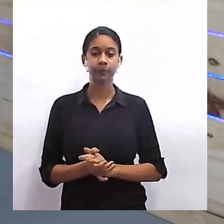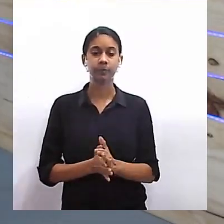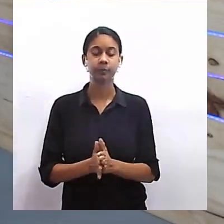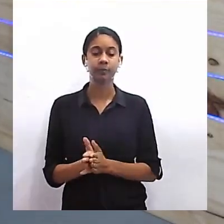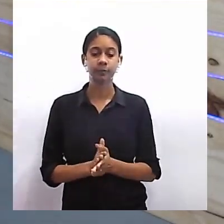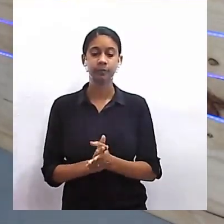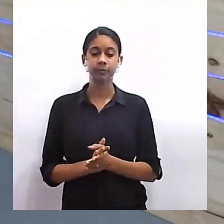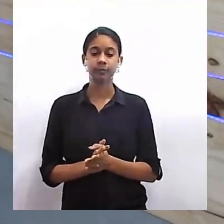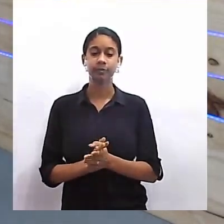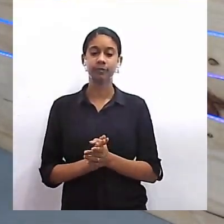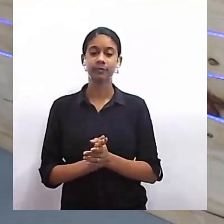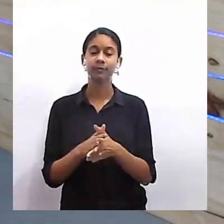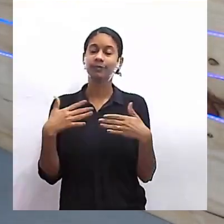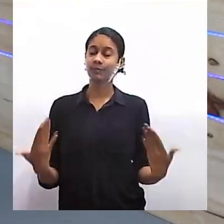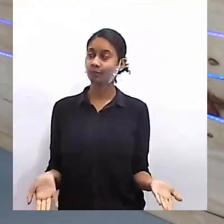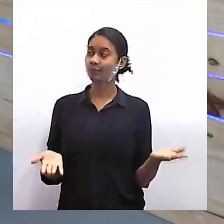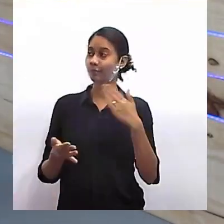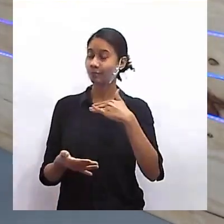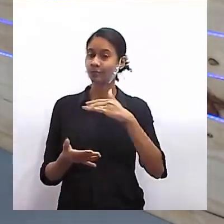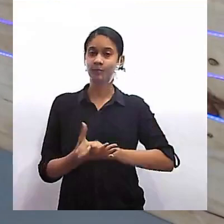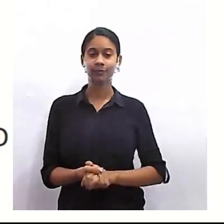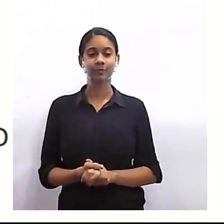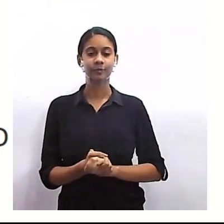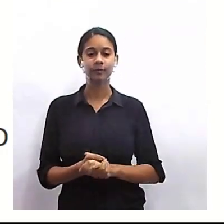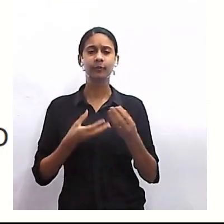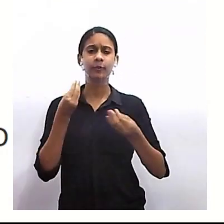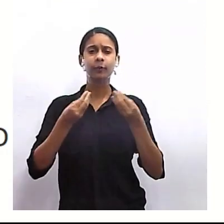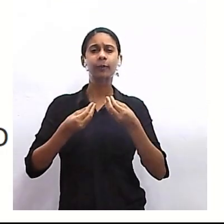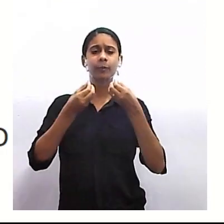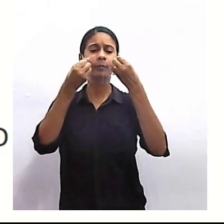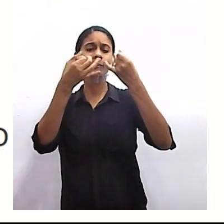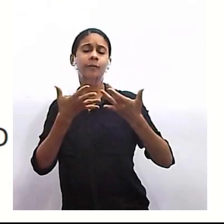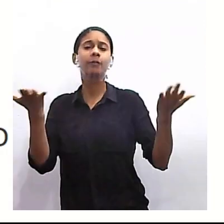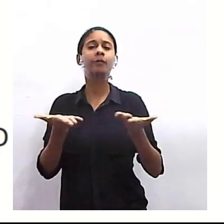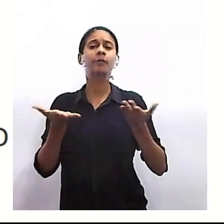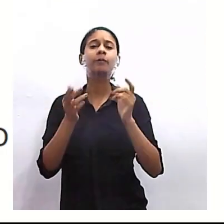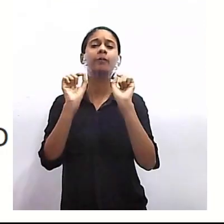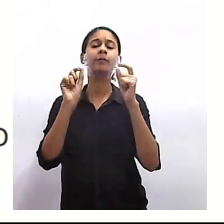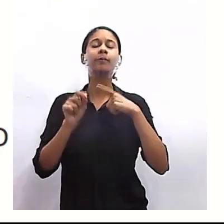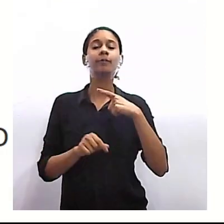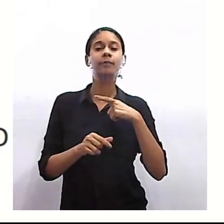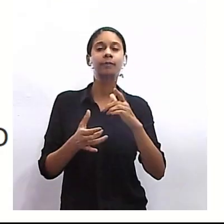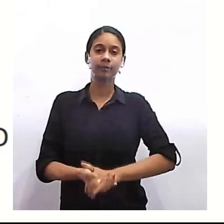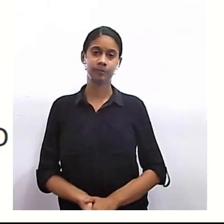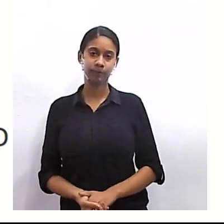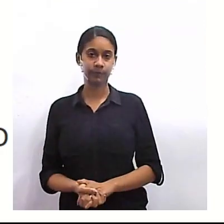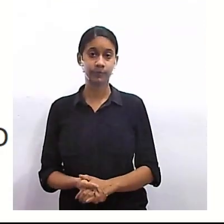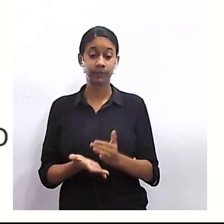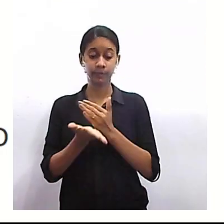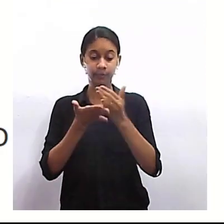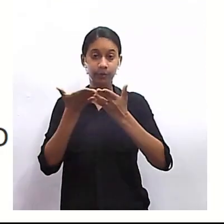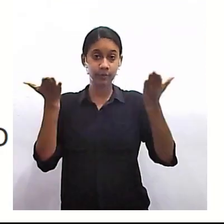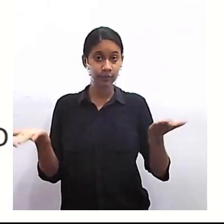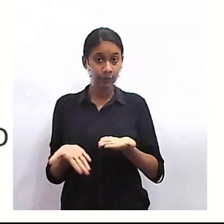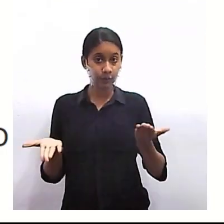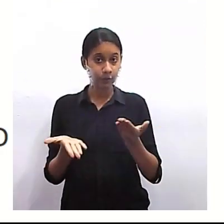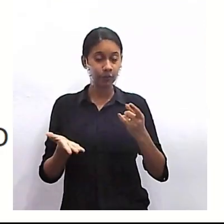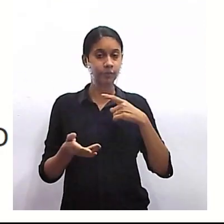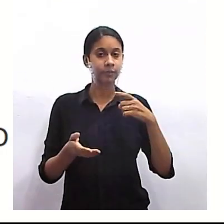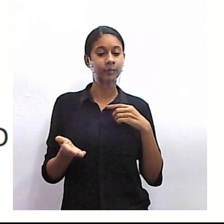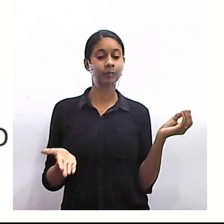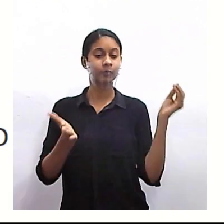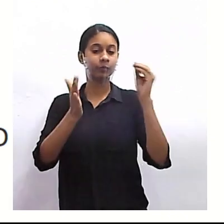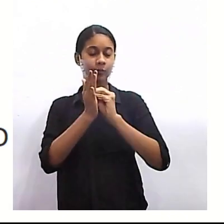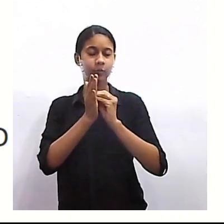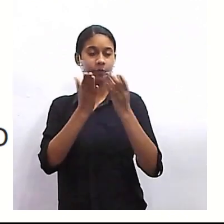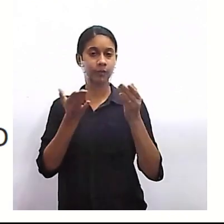E vamos lá, professor Tiago, solta o roteiro aí, por favor. Pessoal, para iniciar hoje a nossa live, a gente vai colocar o nosso